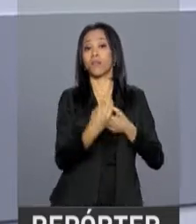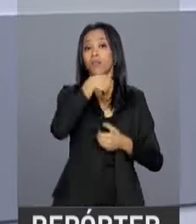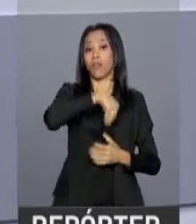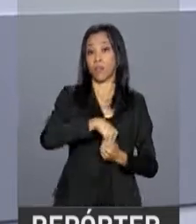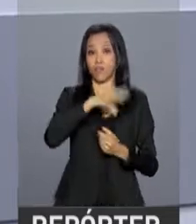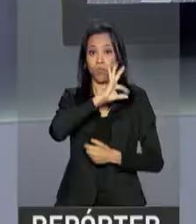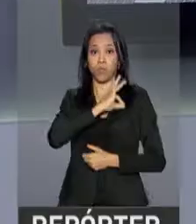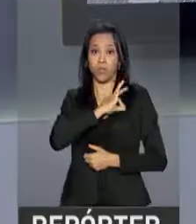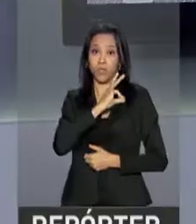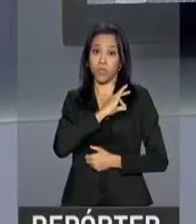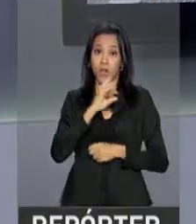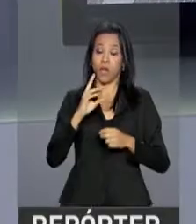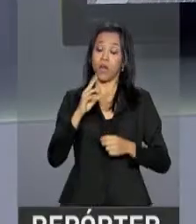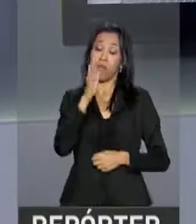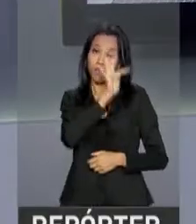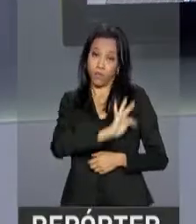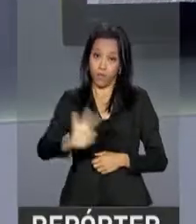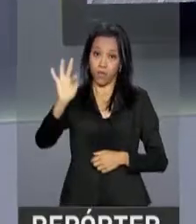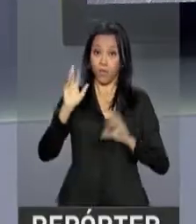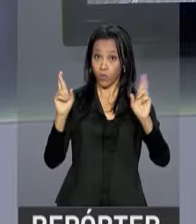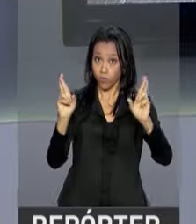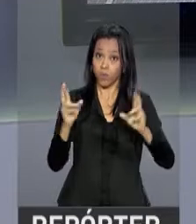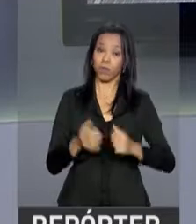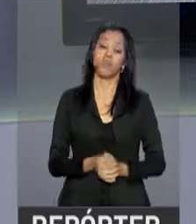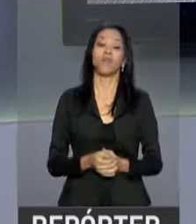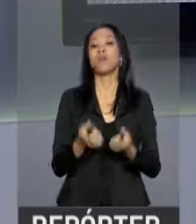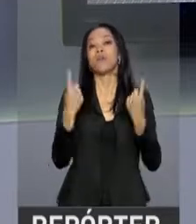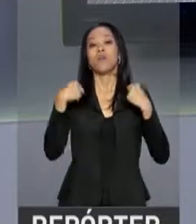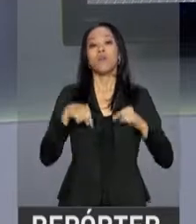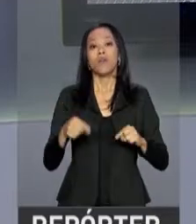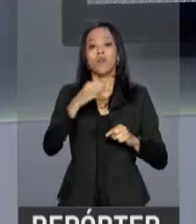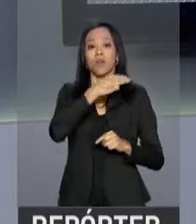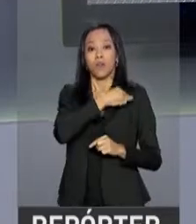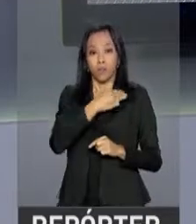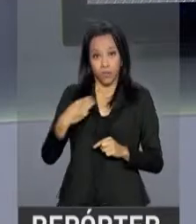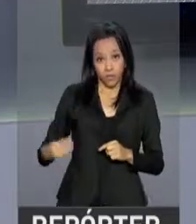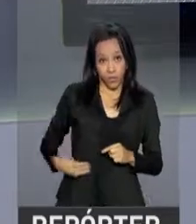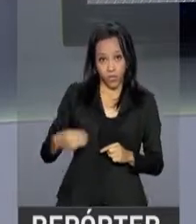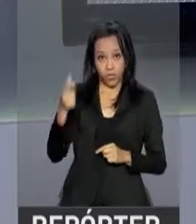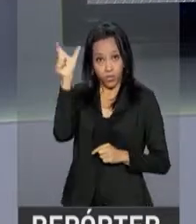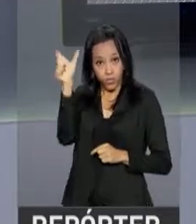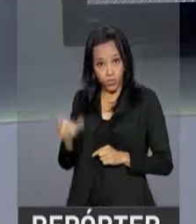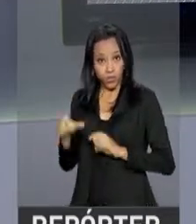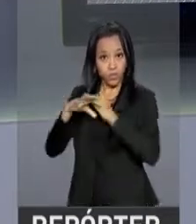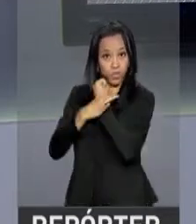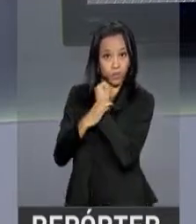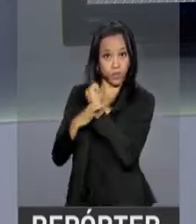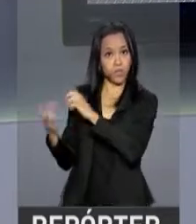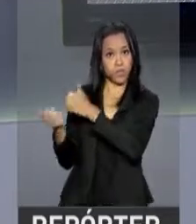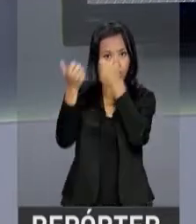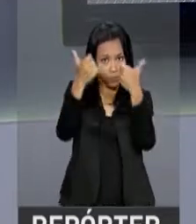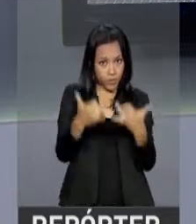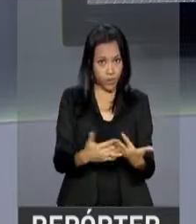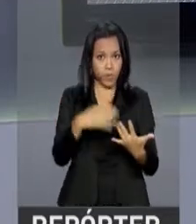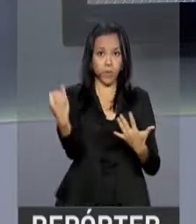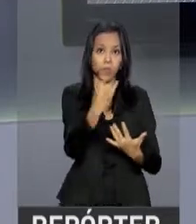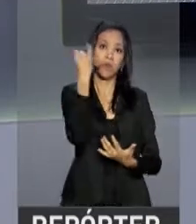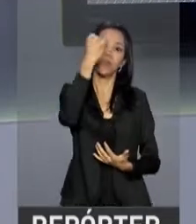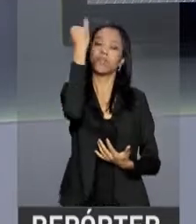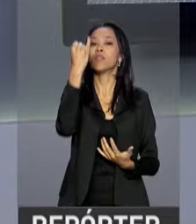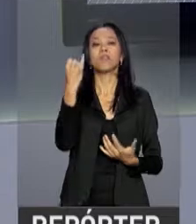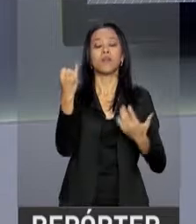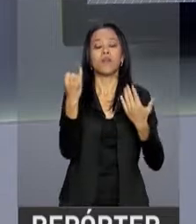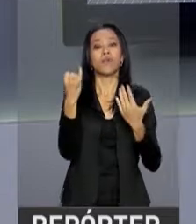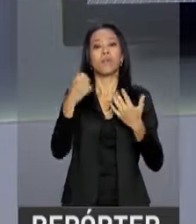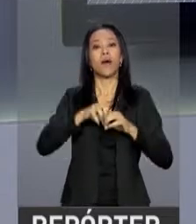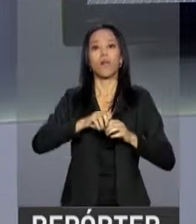federal no rio de janeiro ministro extraordinário da segurança pública al juma explicou a importância da ampliação do sistema